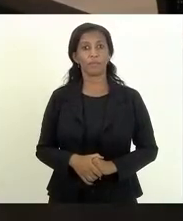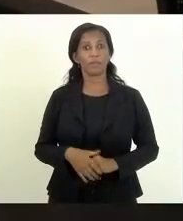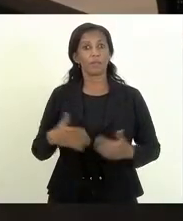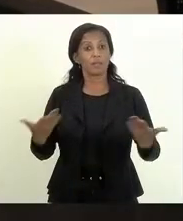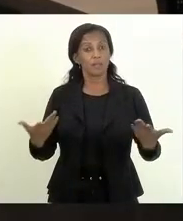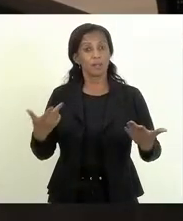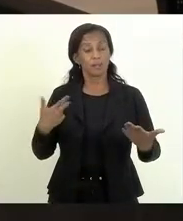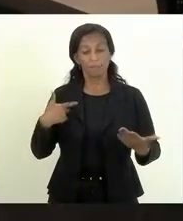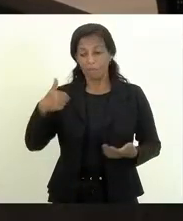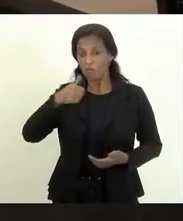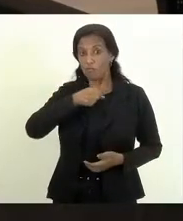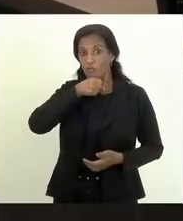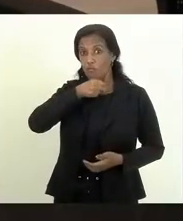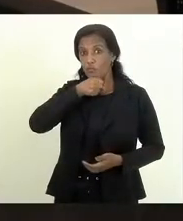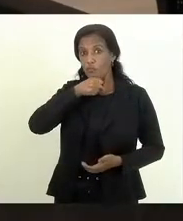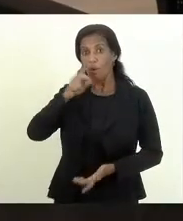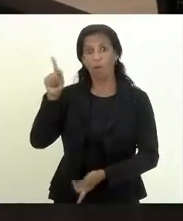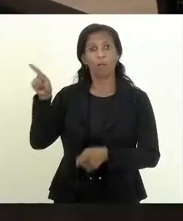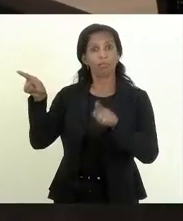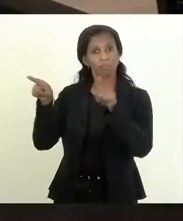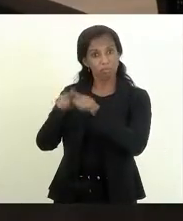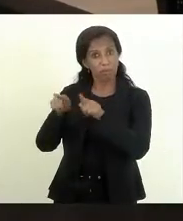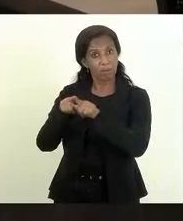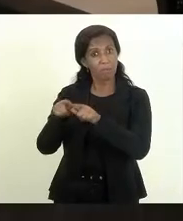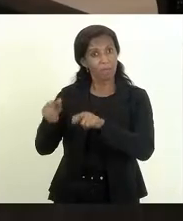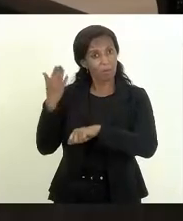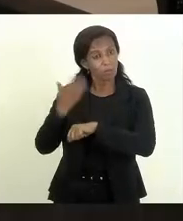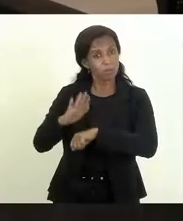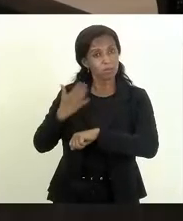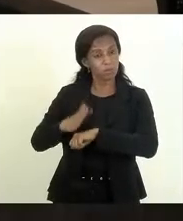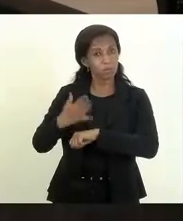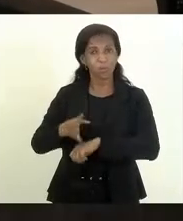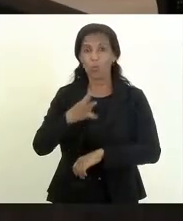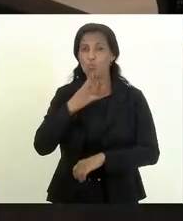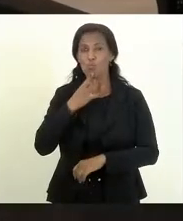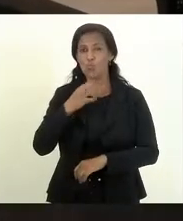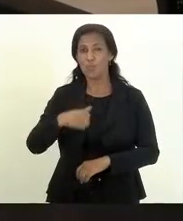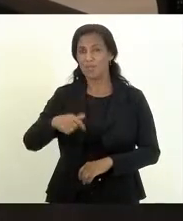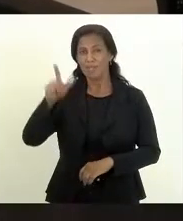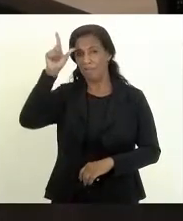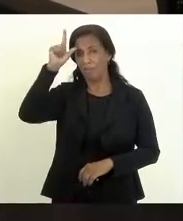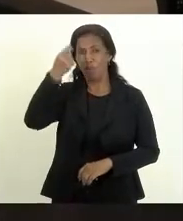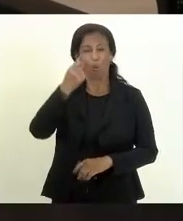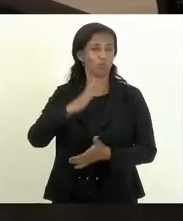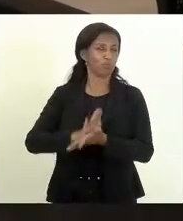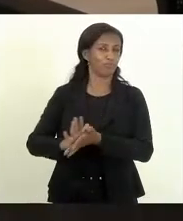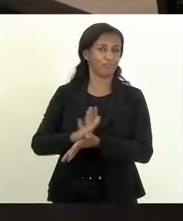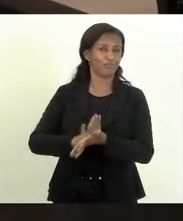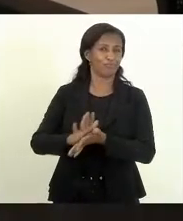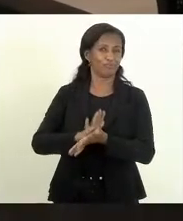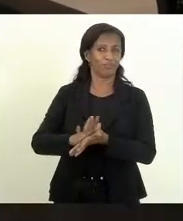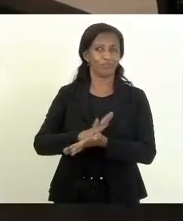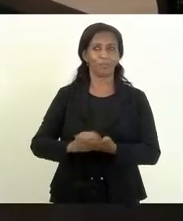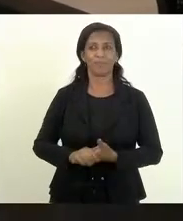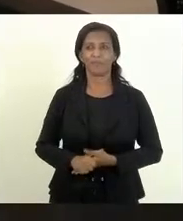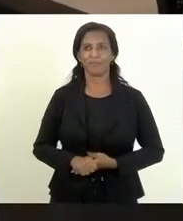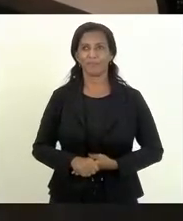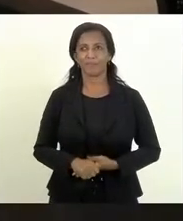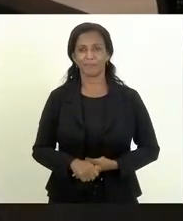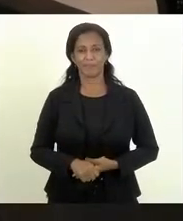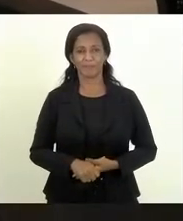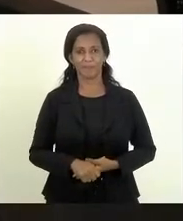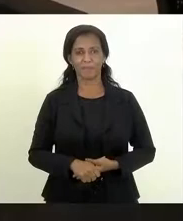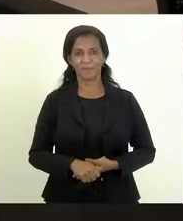ela fazia esta prática, sem conhecimento teológico. Você, Márcio? Ah, em mim, muitas vezes. Rezando com pipoca,